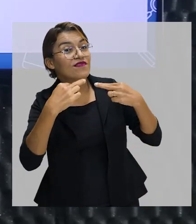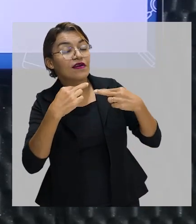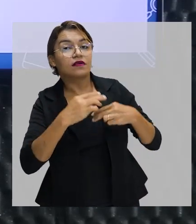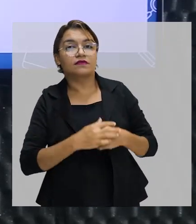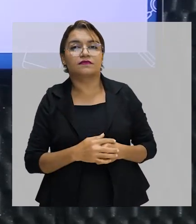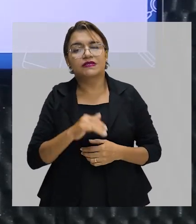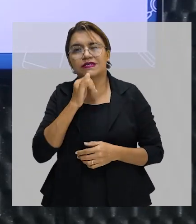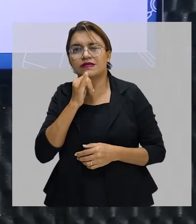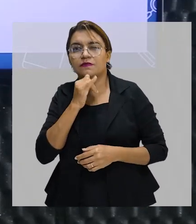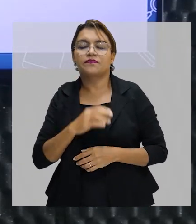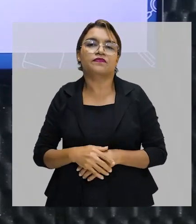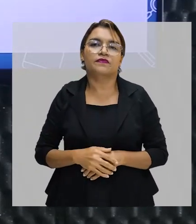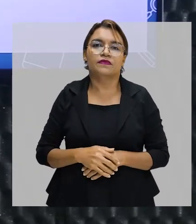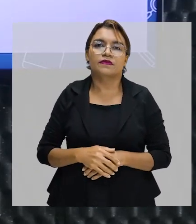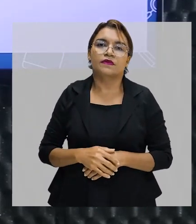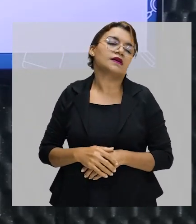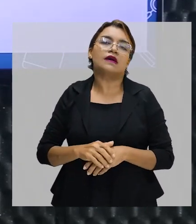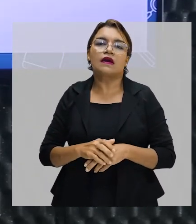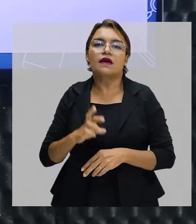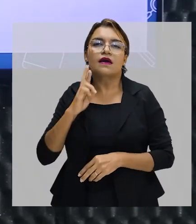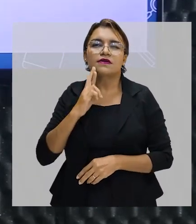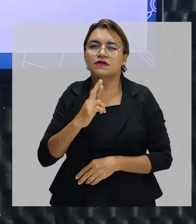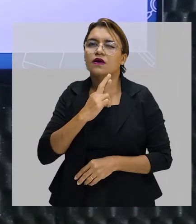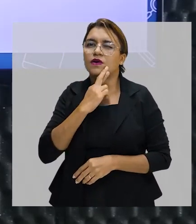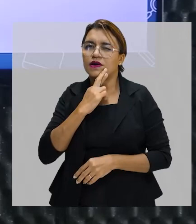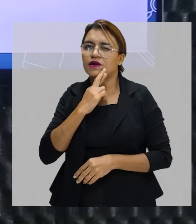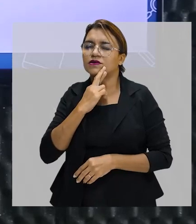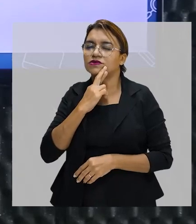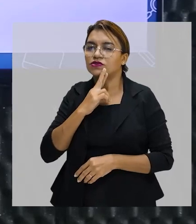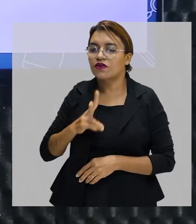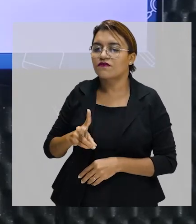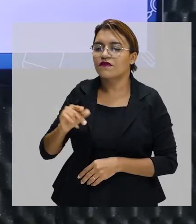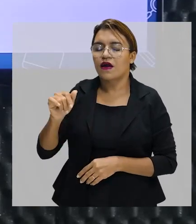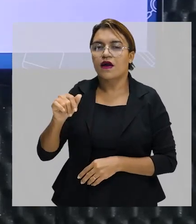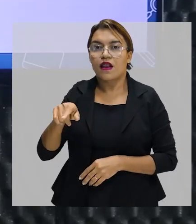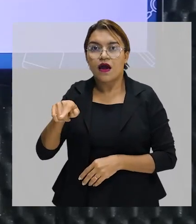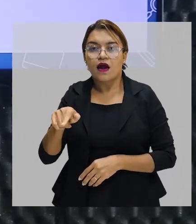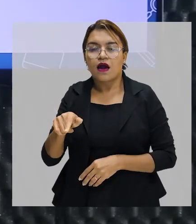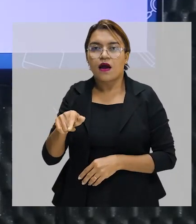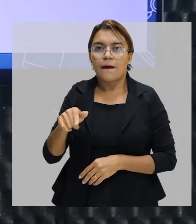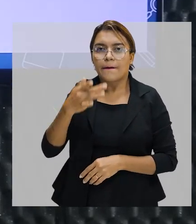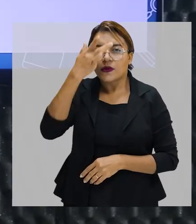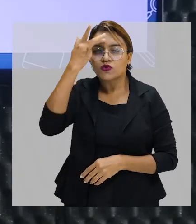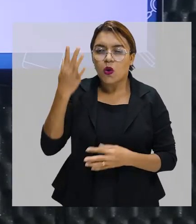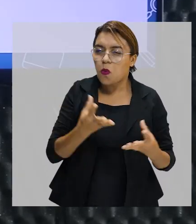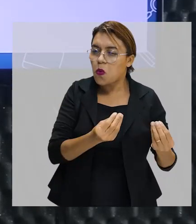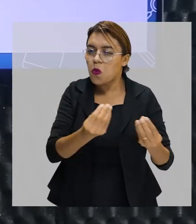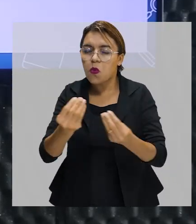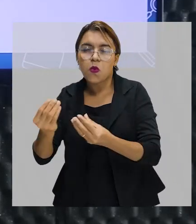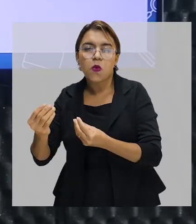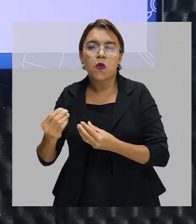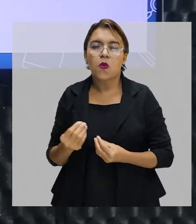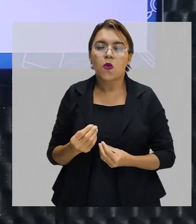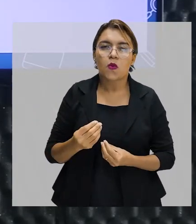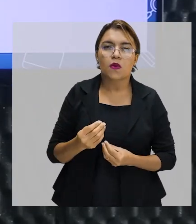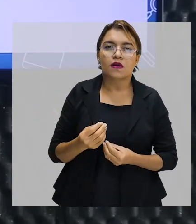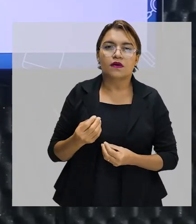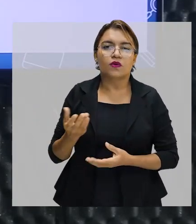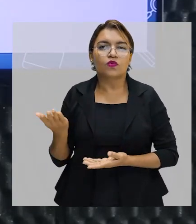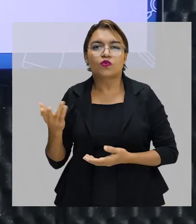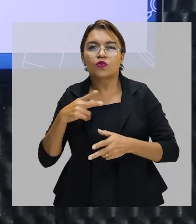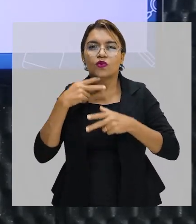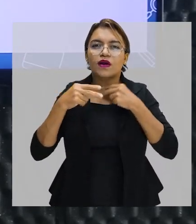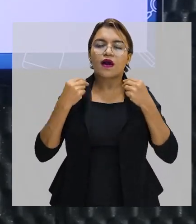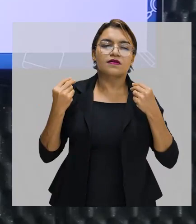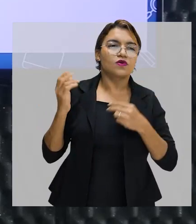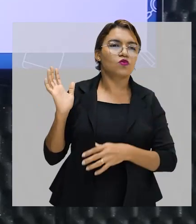um restaurante quando ele está relativamente cheio, garçom está aperreado, a gente não quer fazer aquele oi, gritar,